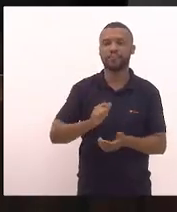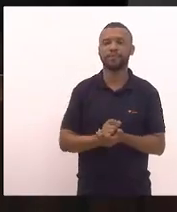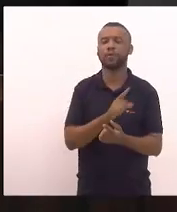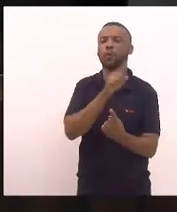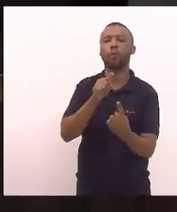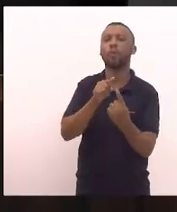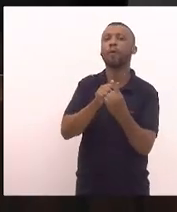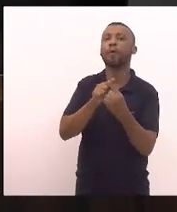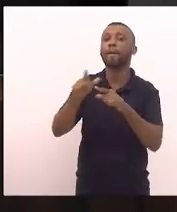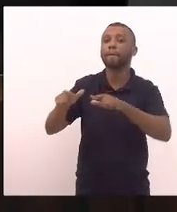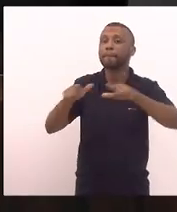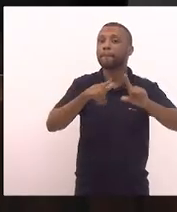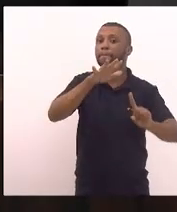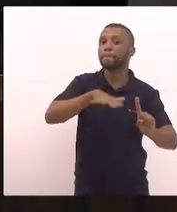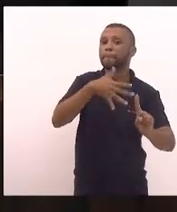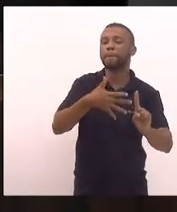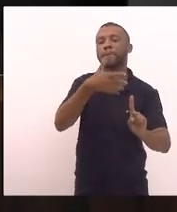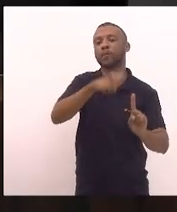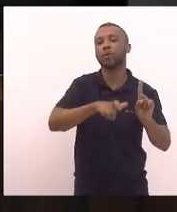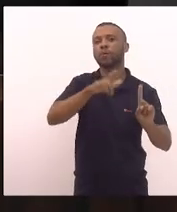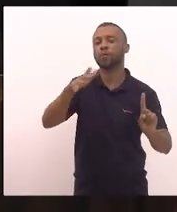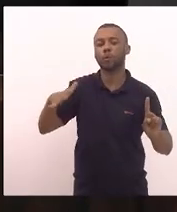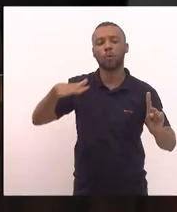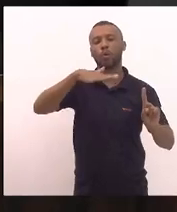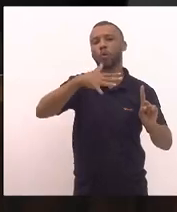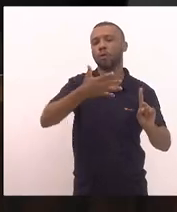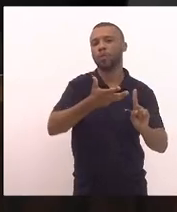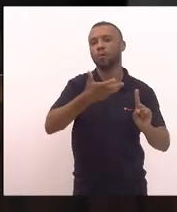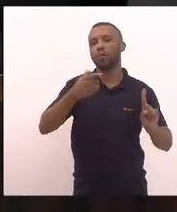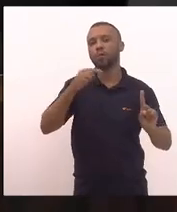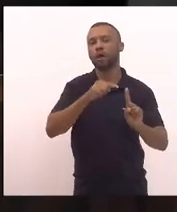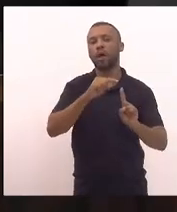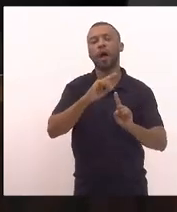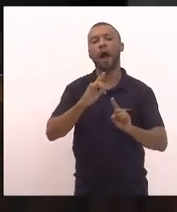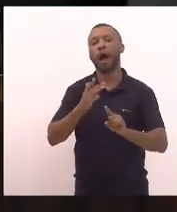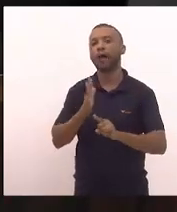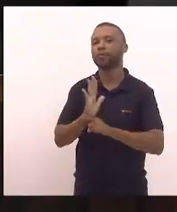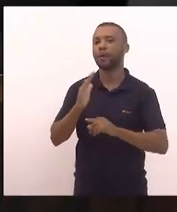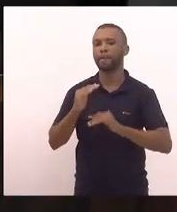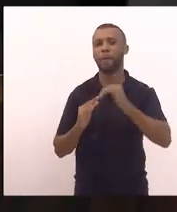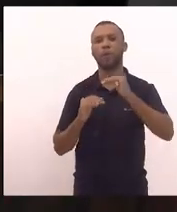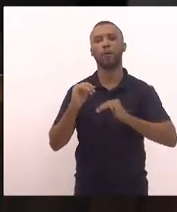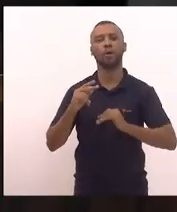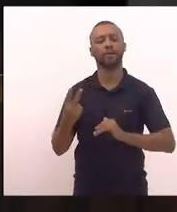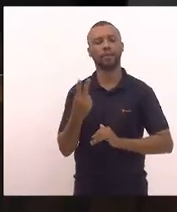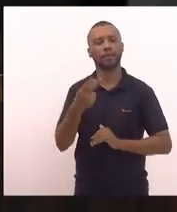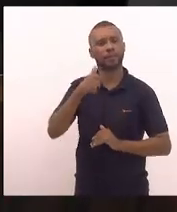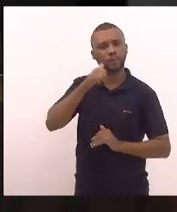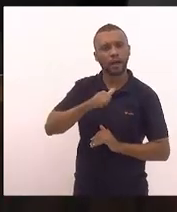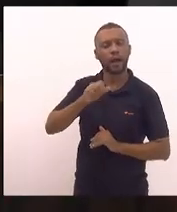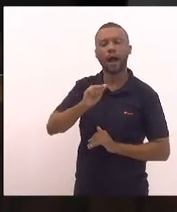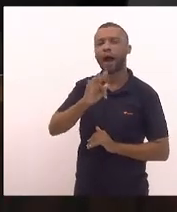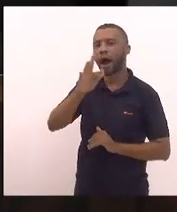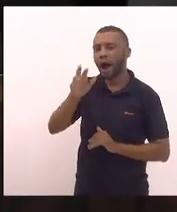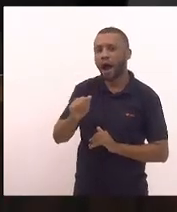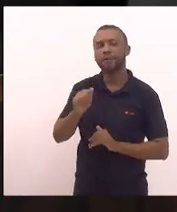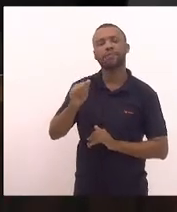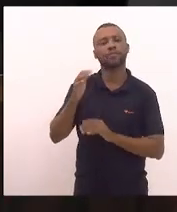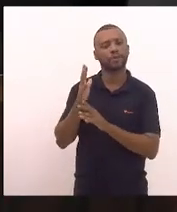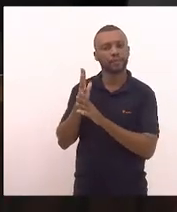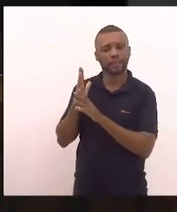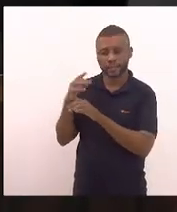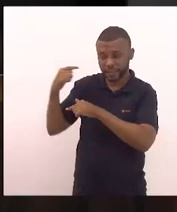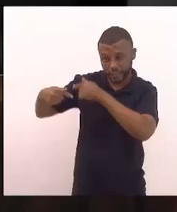destinado a premiar pessoas que tenham destacada contribuição na valorização da mulher afrodescendente,